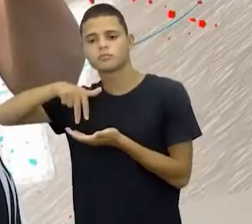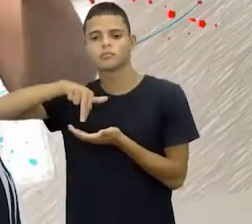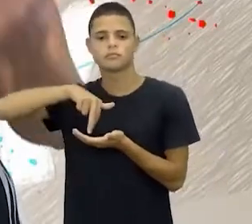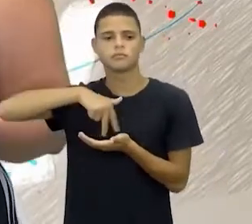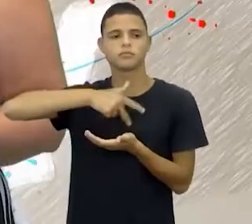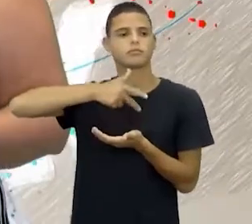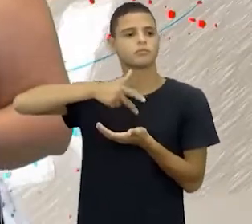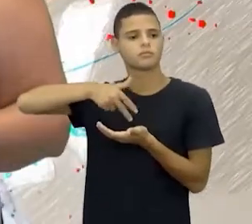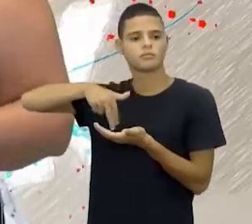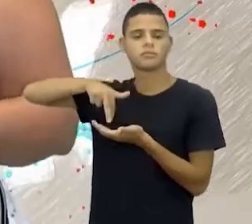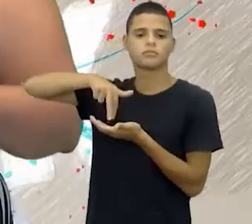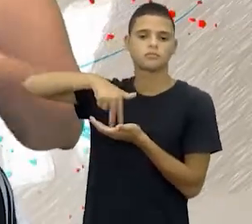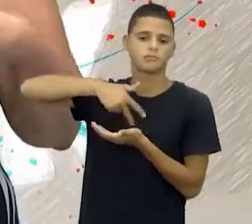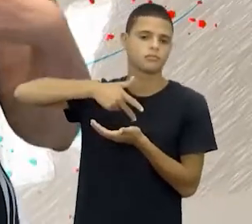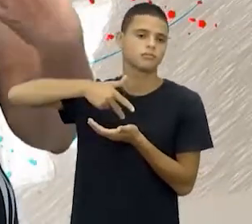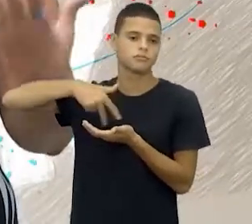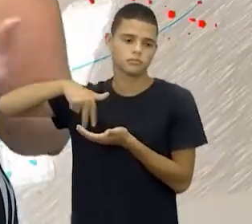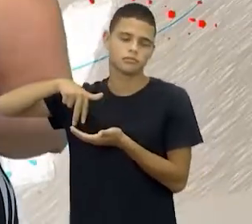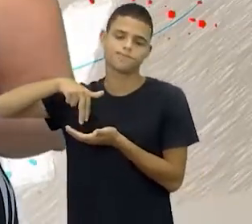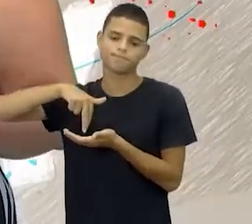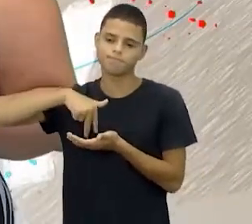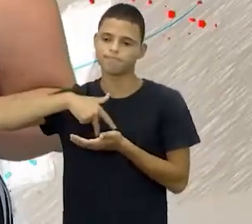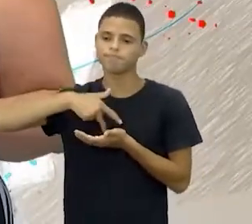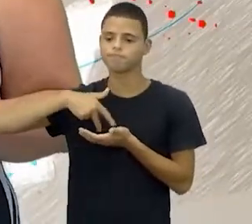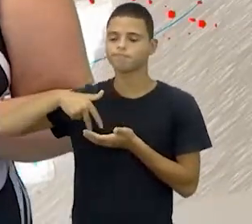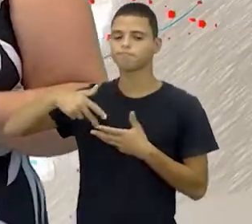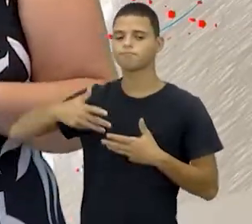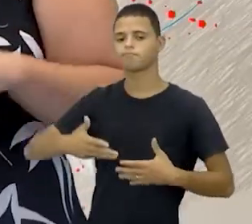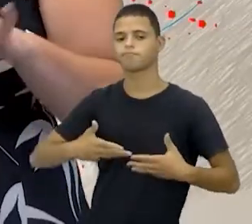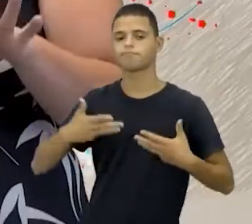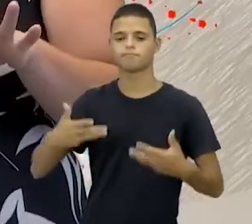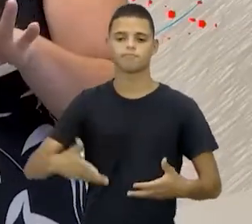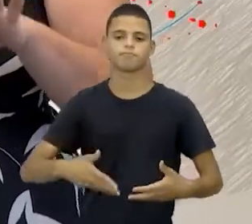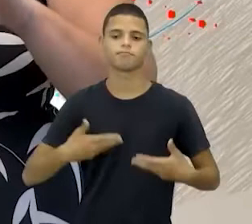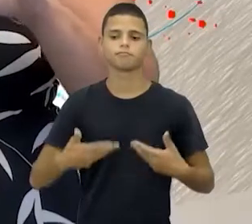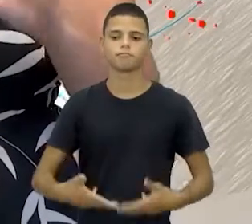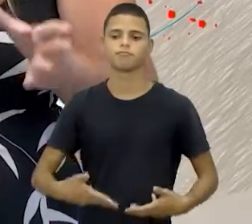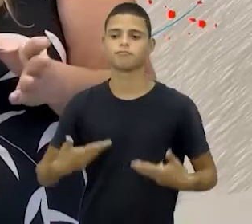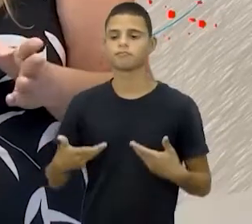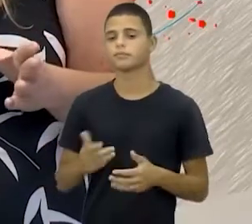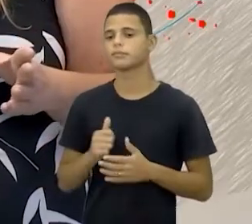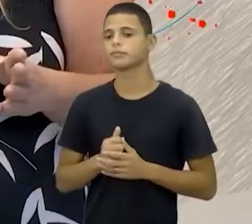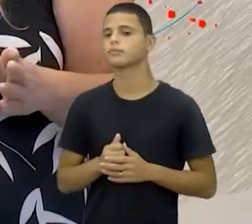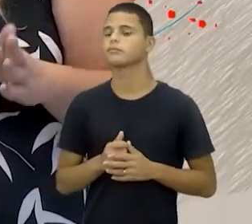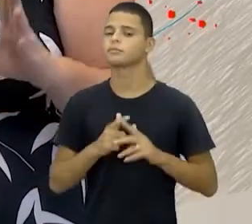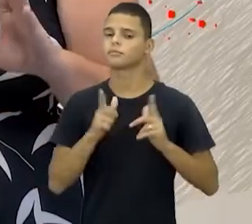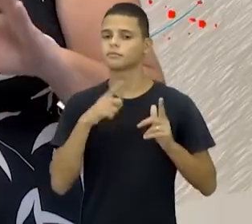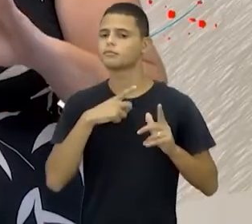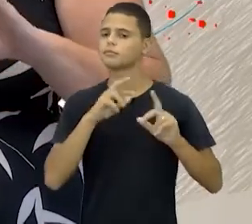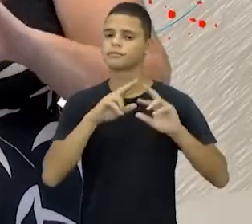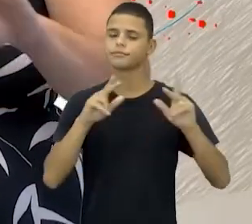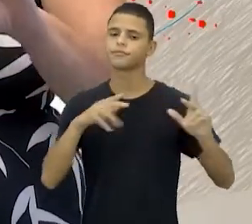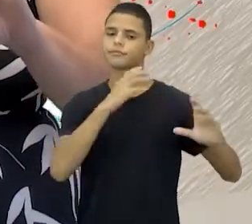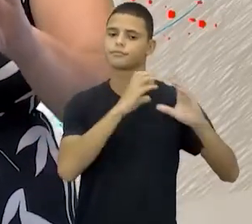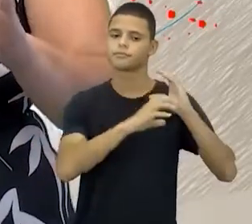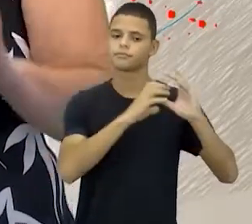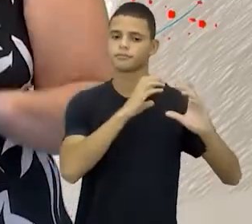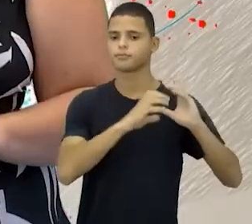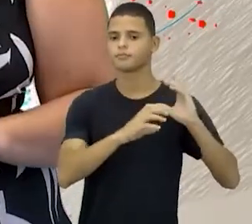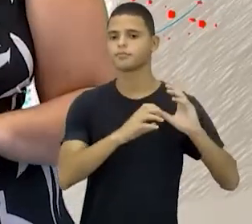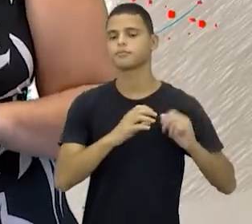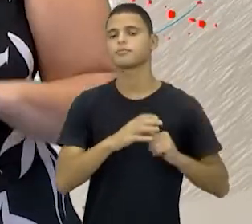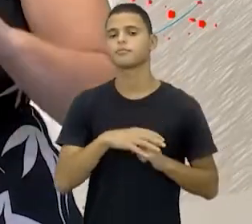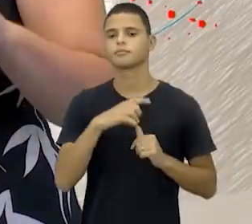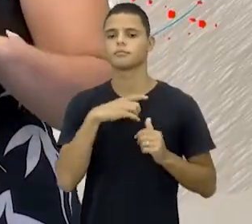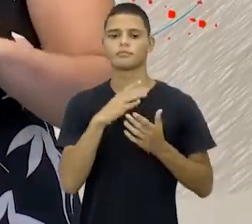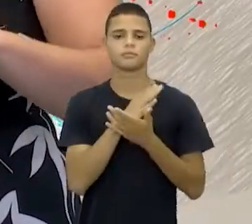minha energia na dança, eu fico bem contente. Mas assim, muitas formas de se comunicar. Colocou um postzinho